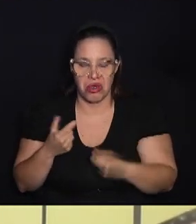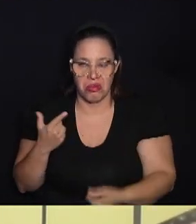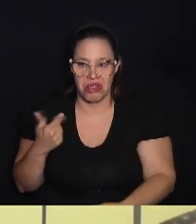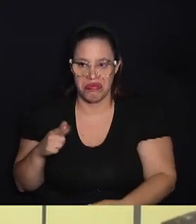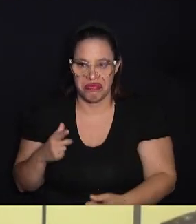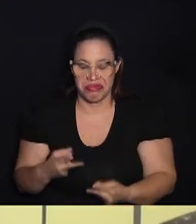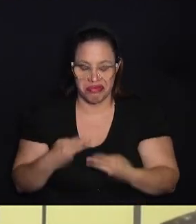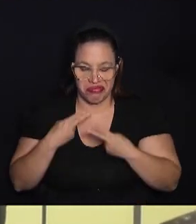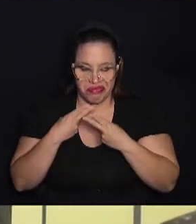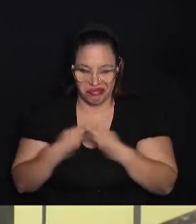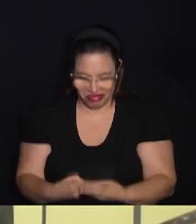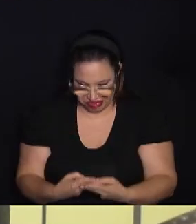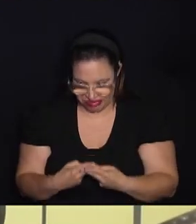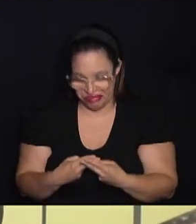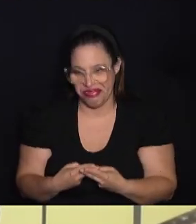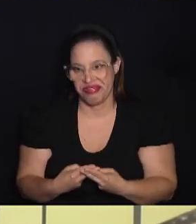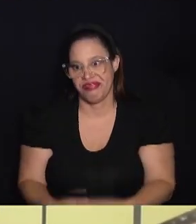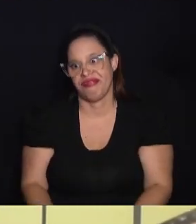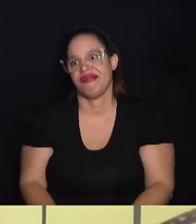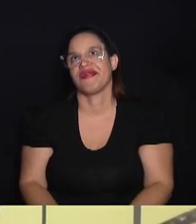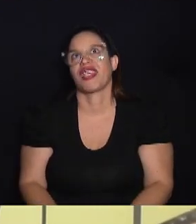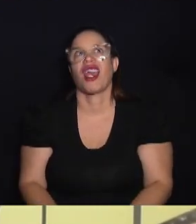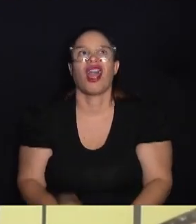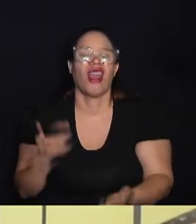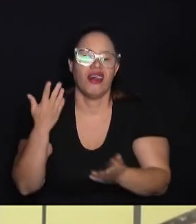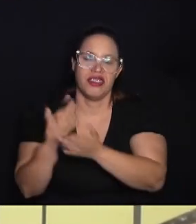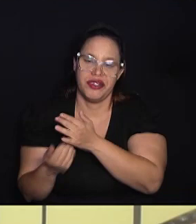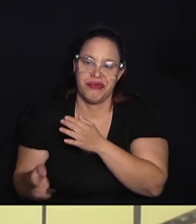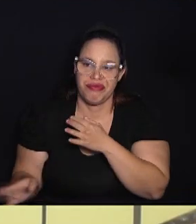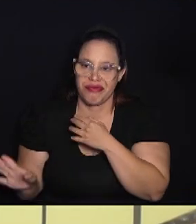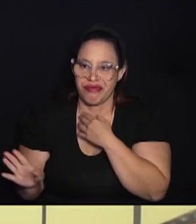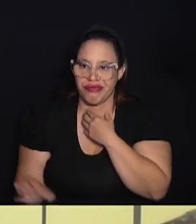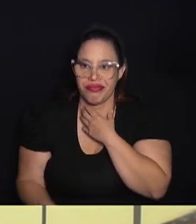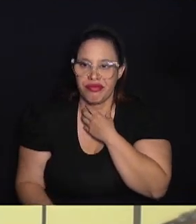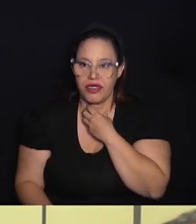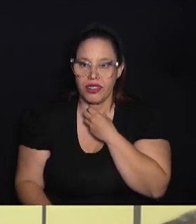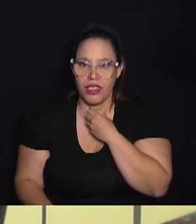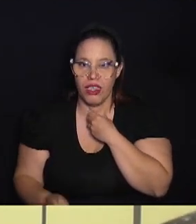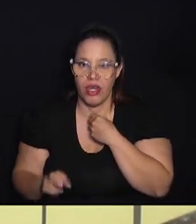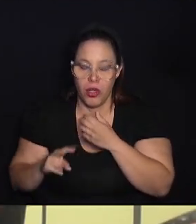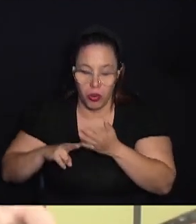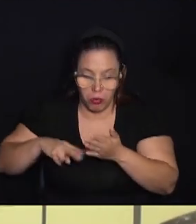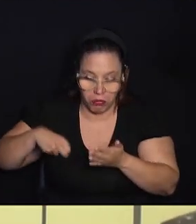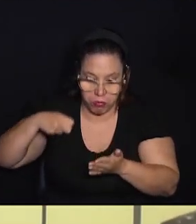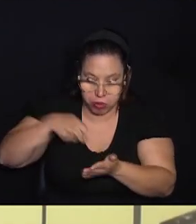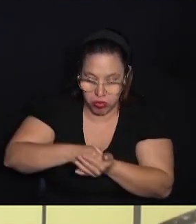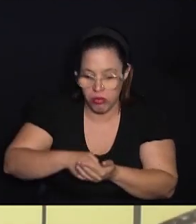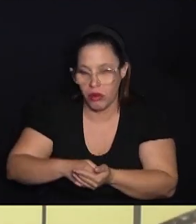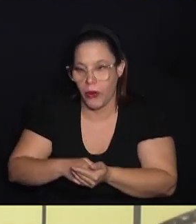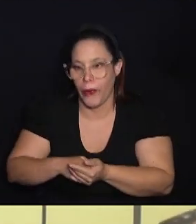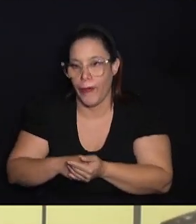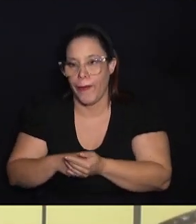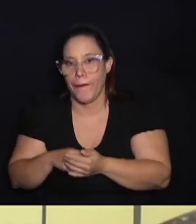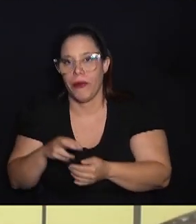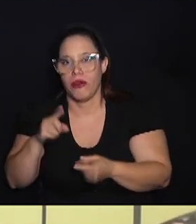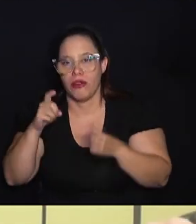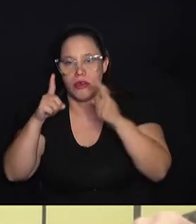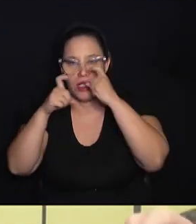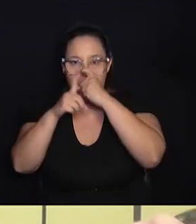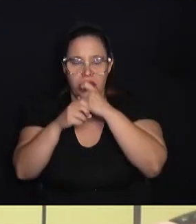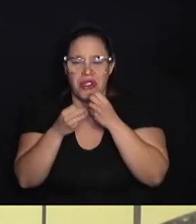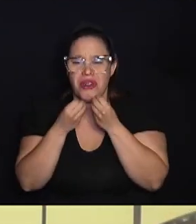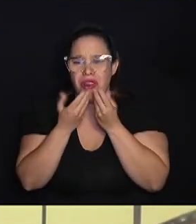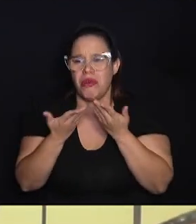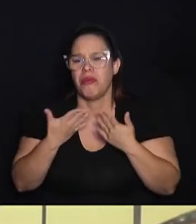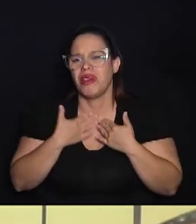vezes eu fujo de um Desafio ou como às vezes eu eh me jogo no desafio a um ponto de não ser mais benéfico para mim